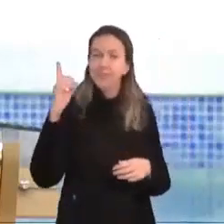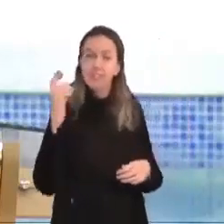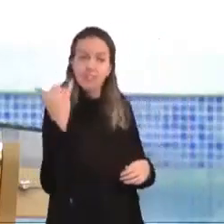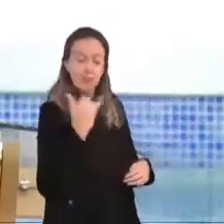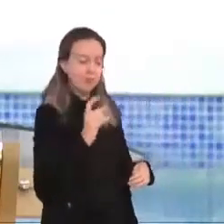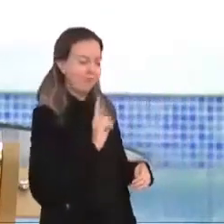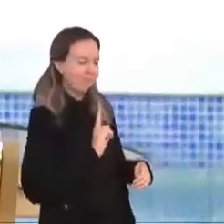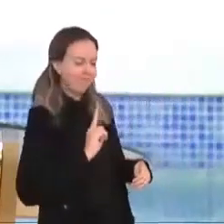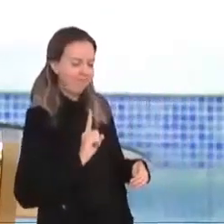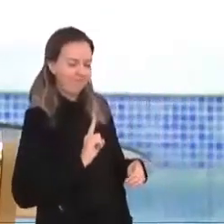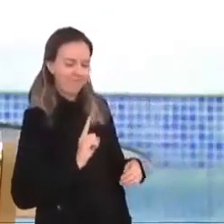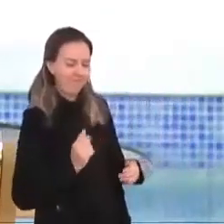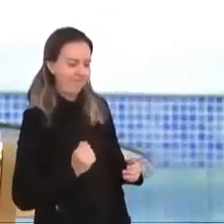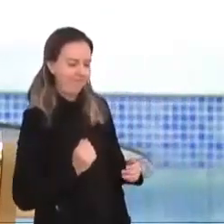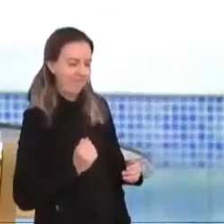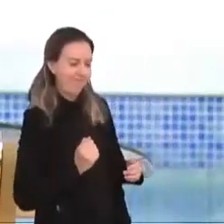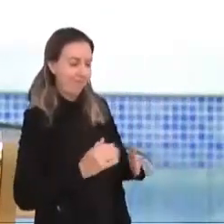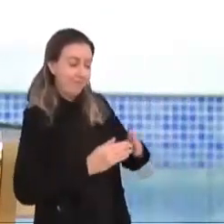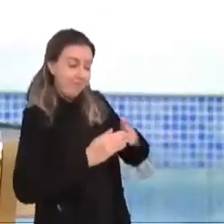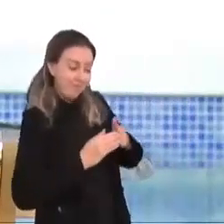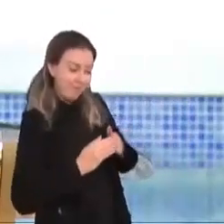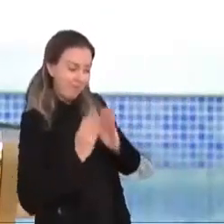falar? Clama a mim.